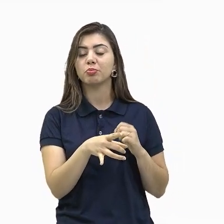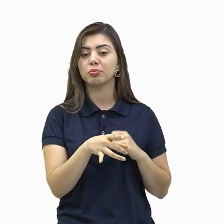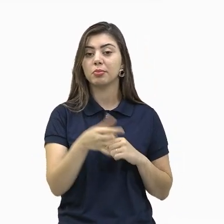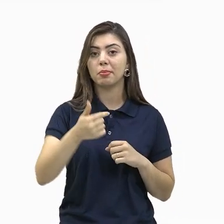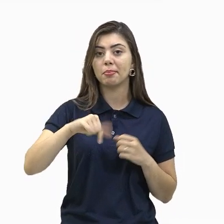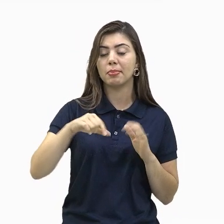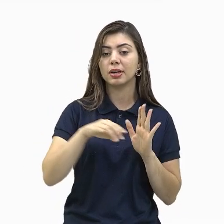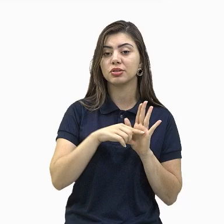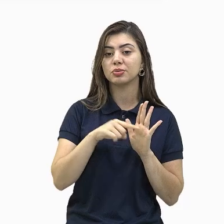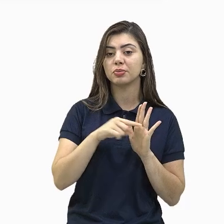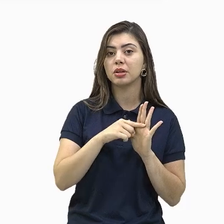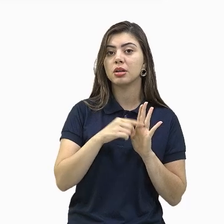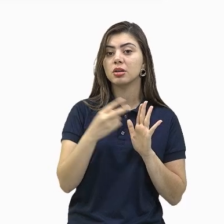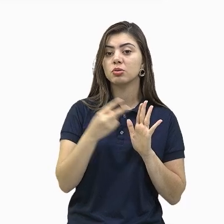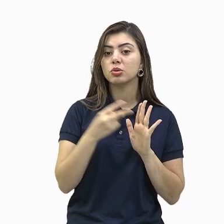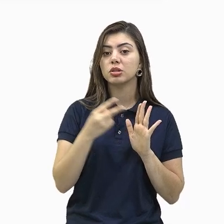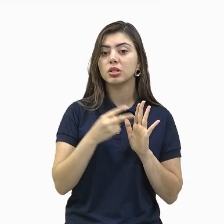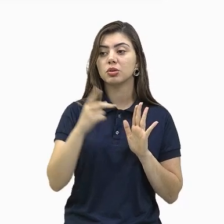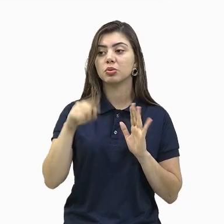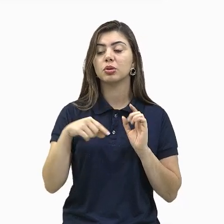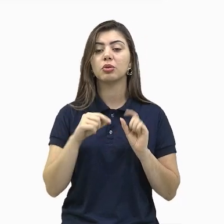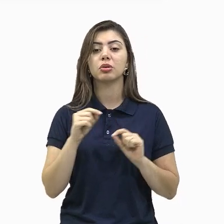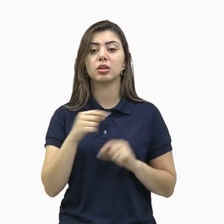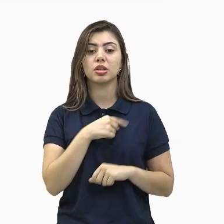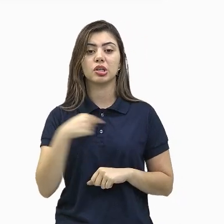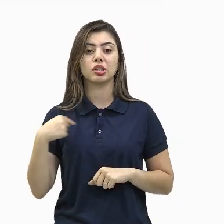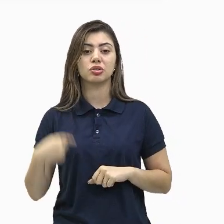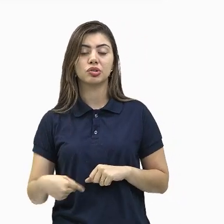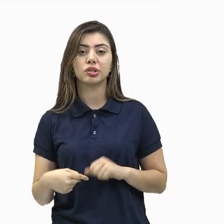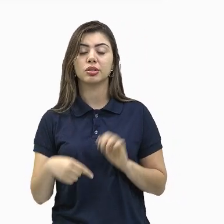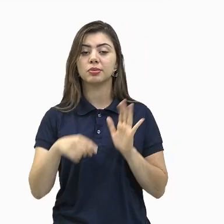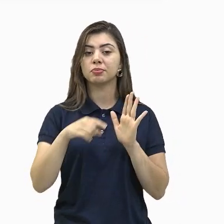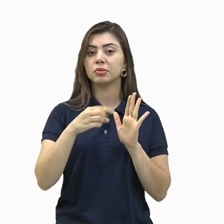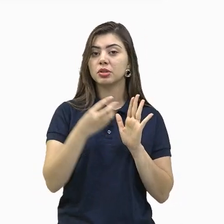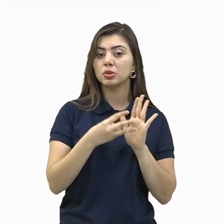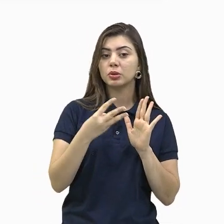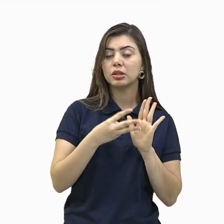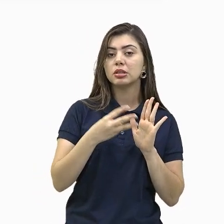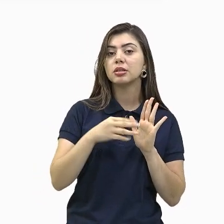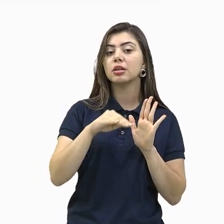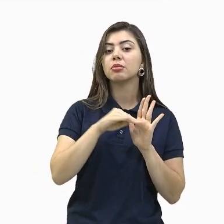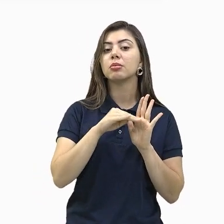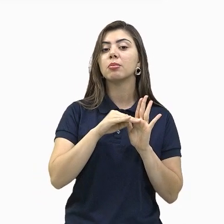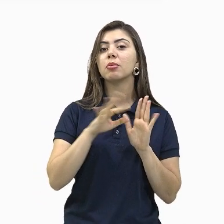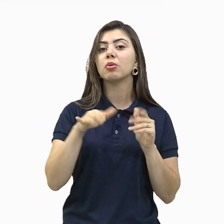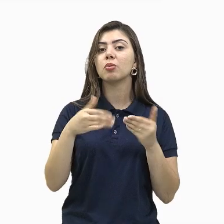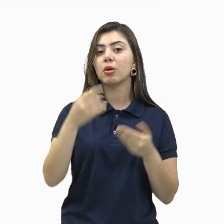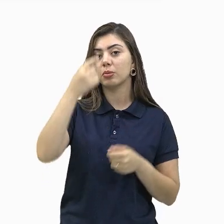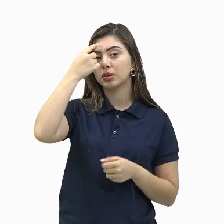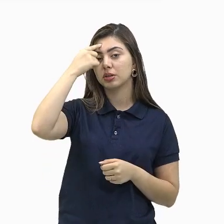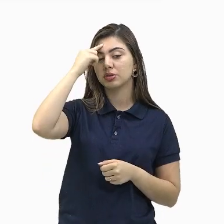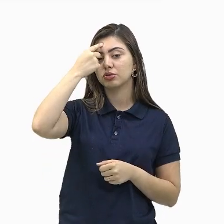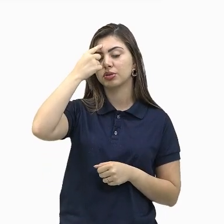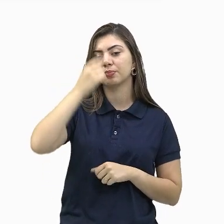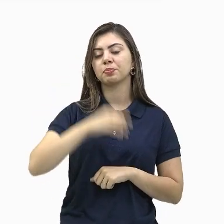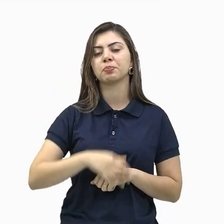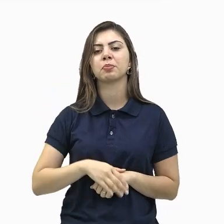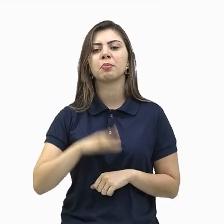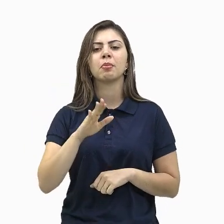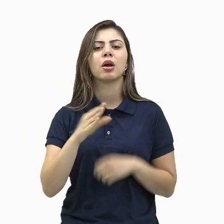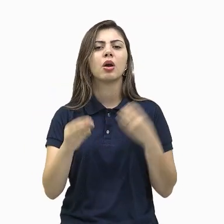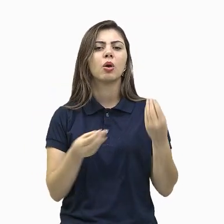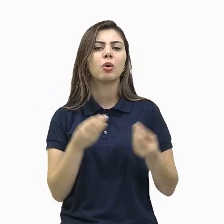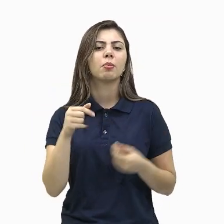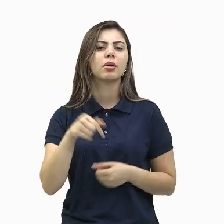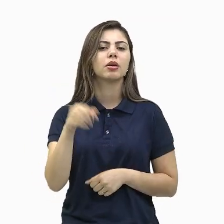da China, que está em segundo, e da Índia em terceiro. E qual é a composição do lixo aqui dos resíduos domésticos no